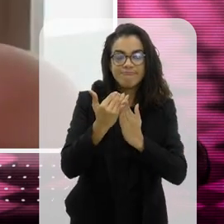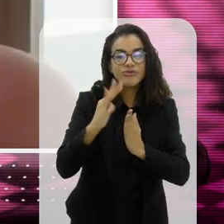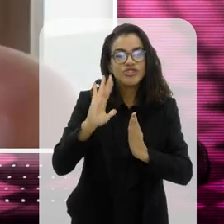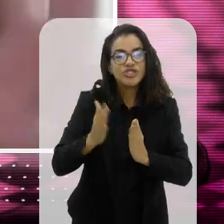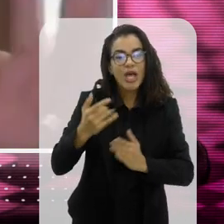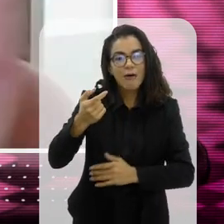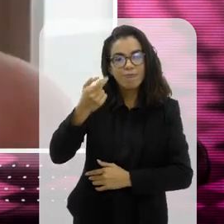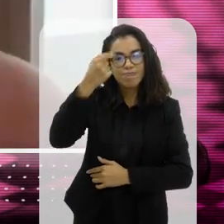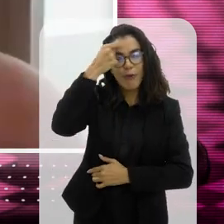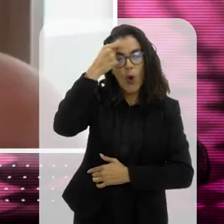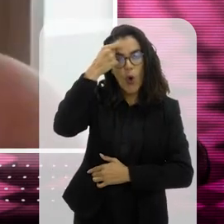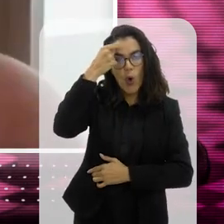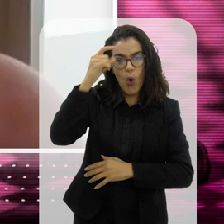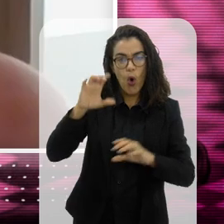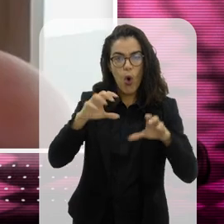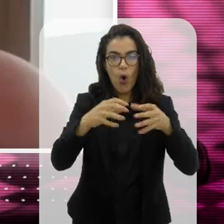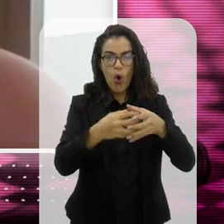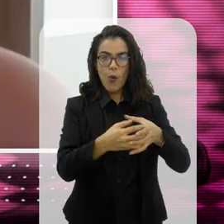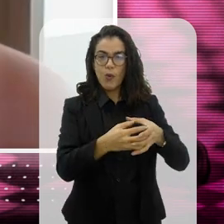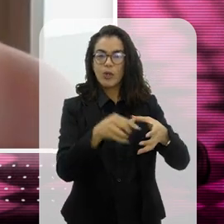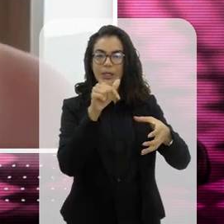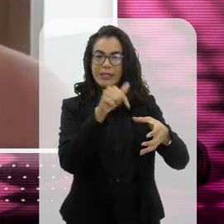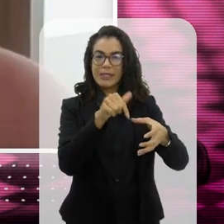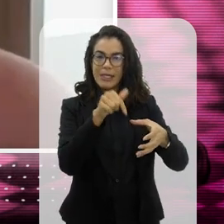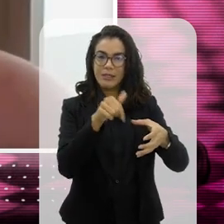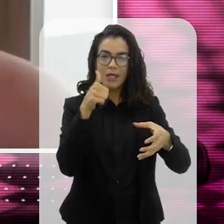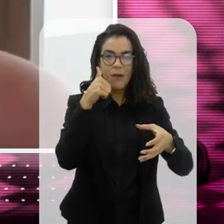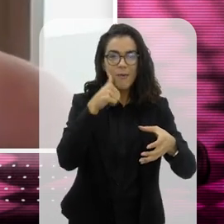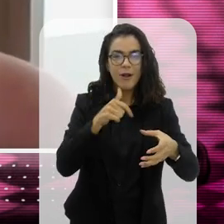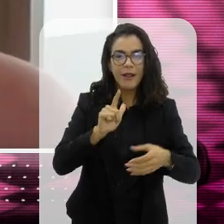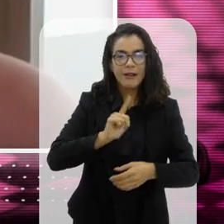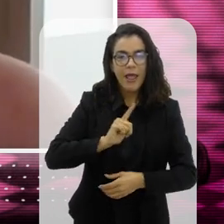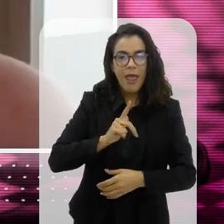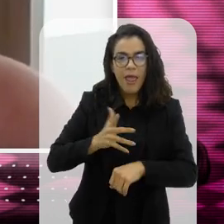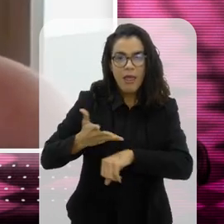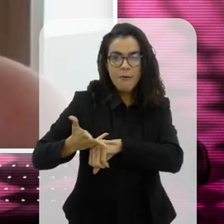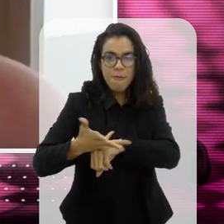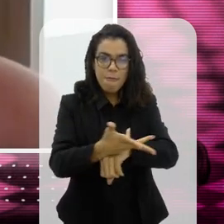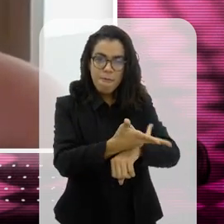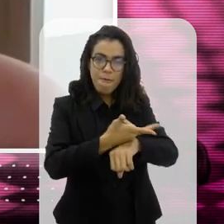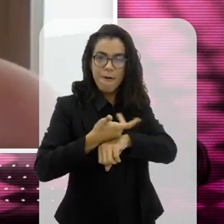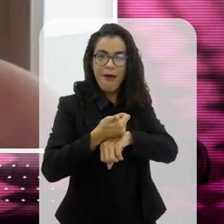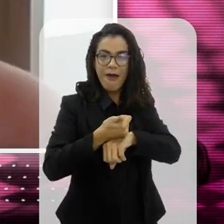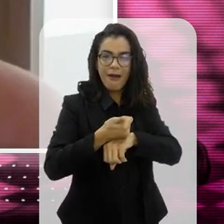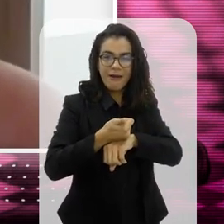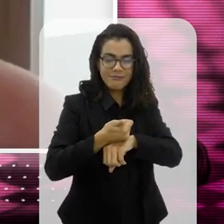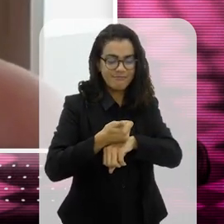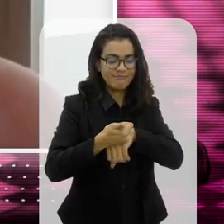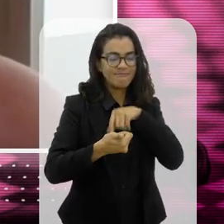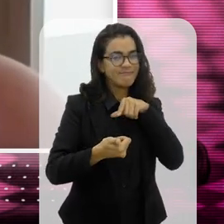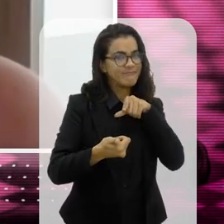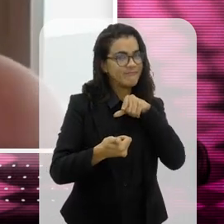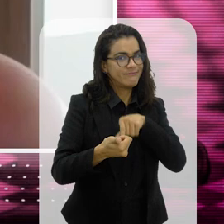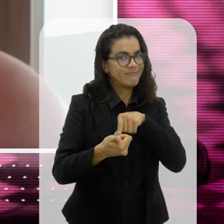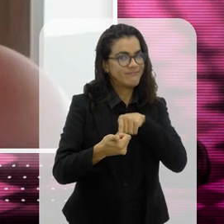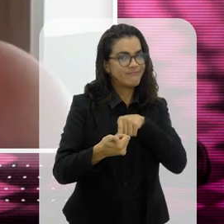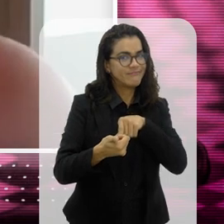impregnado no inconsciente coletivo, de que a mulher tem essas habilidades, vamos dizer